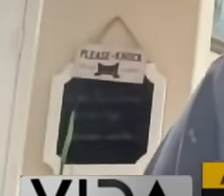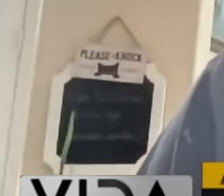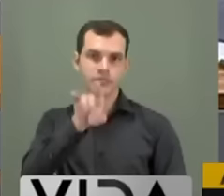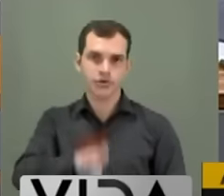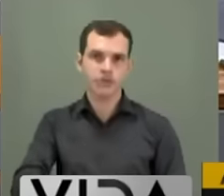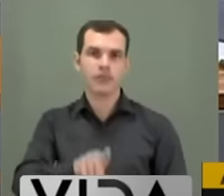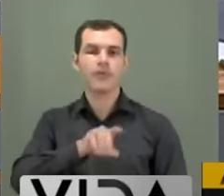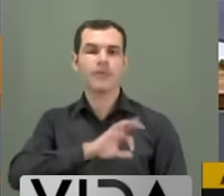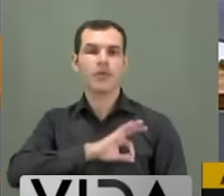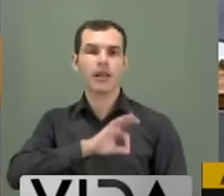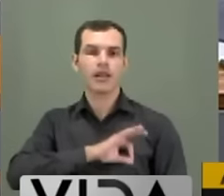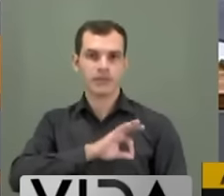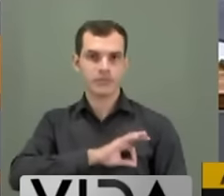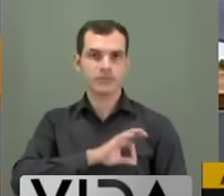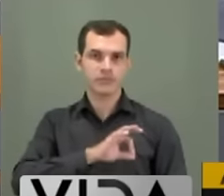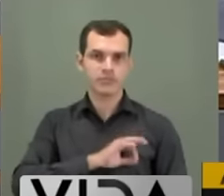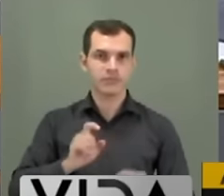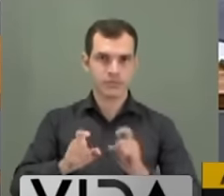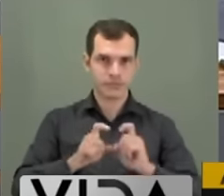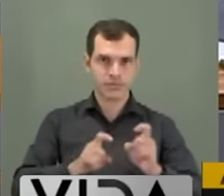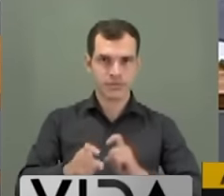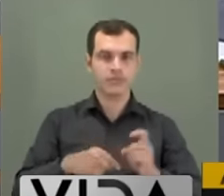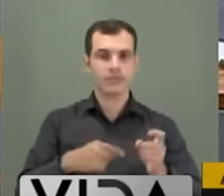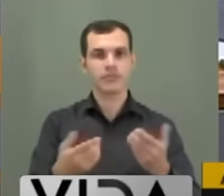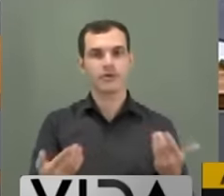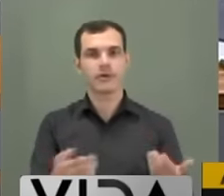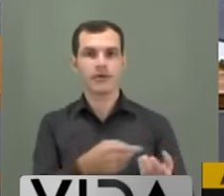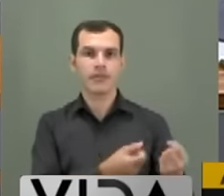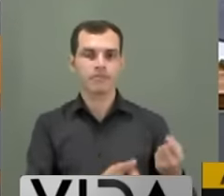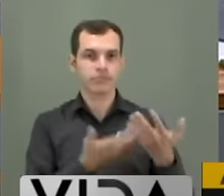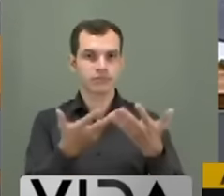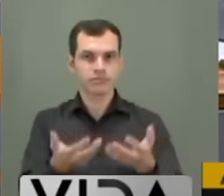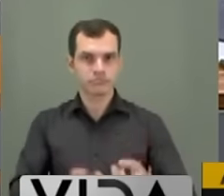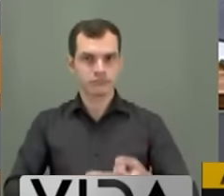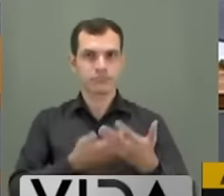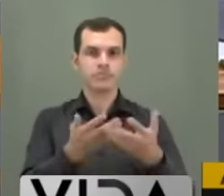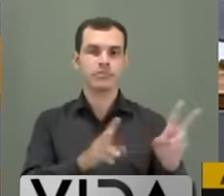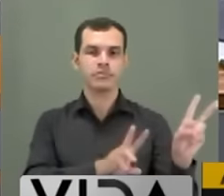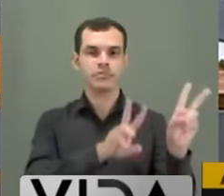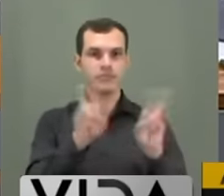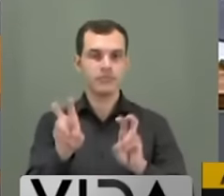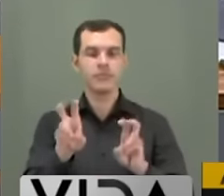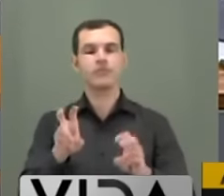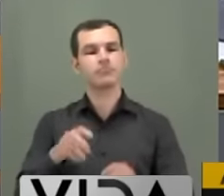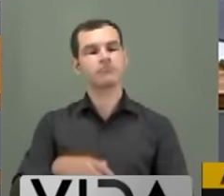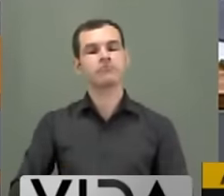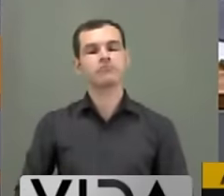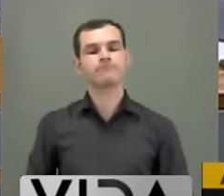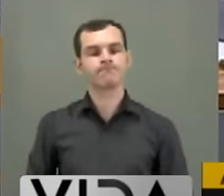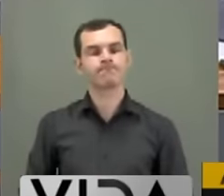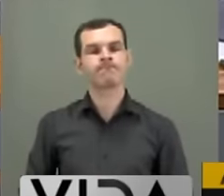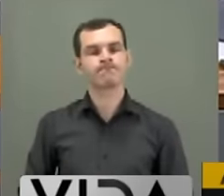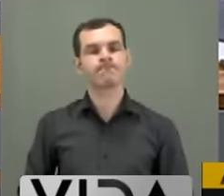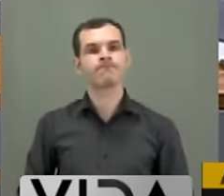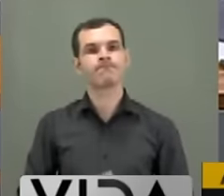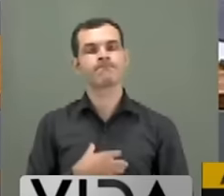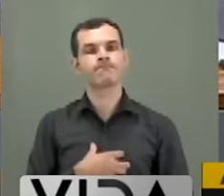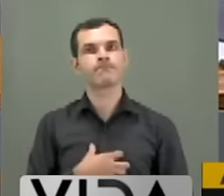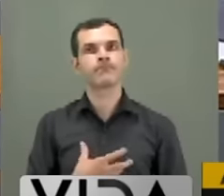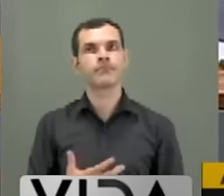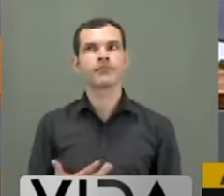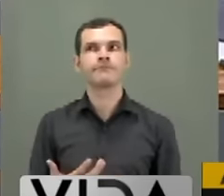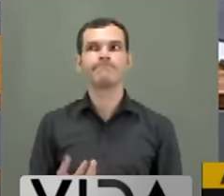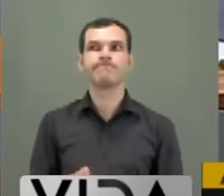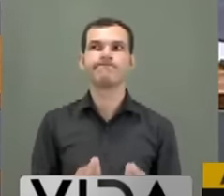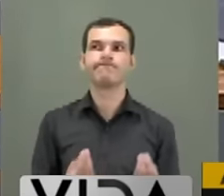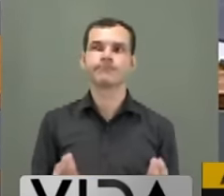presos. E que vem falar sobre esse assunto que me pareceu bastante